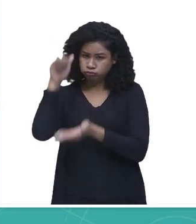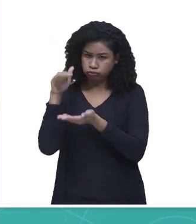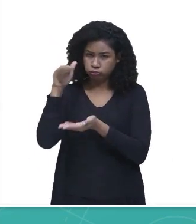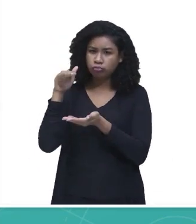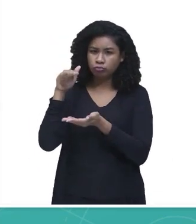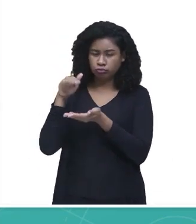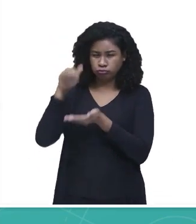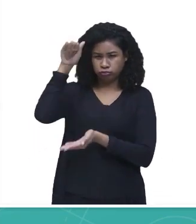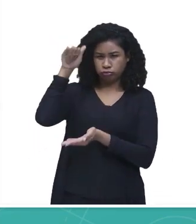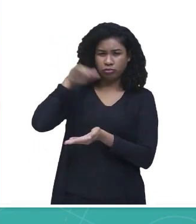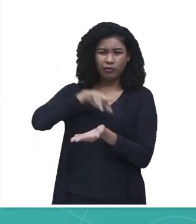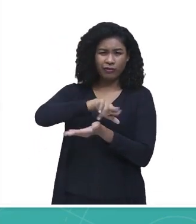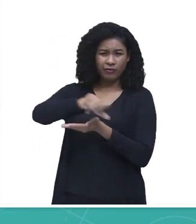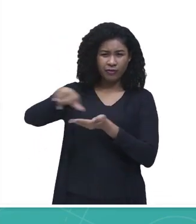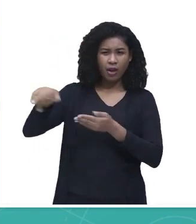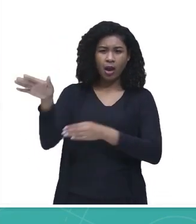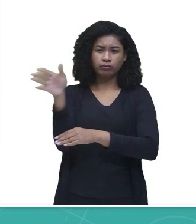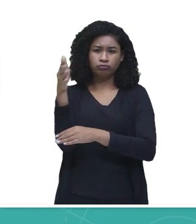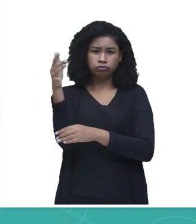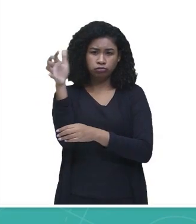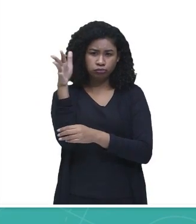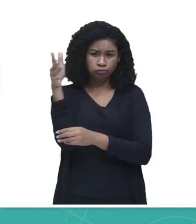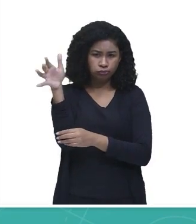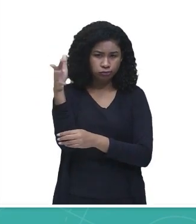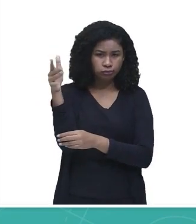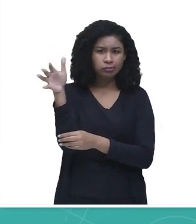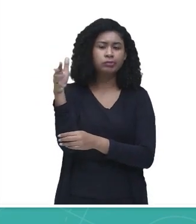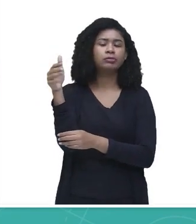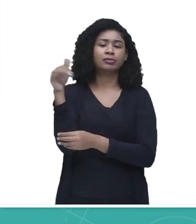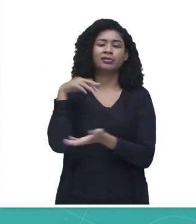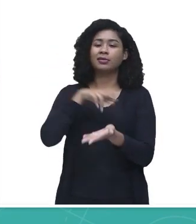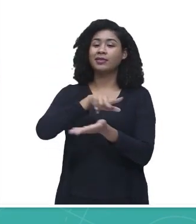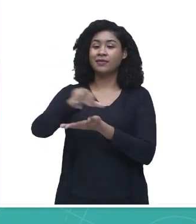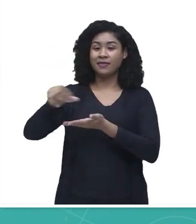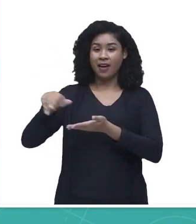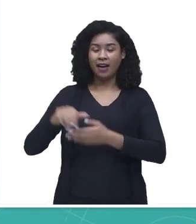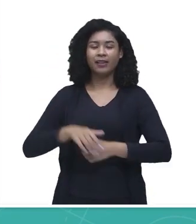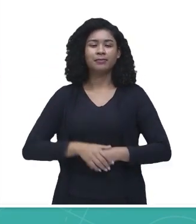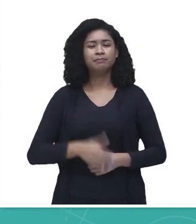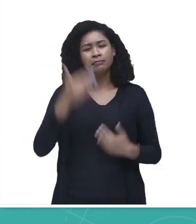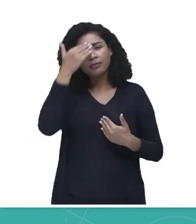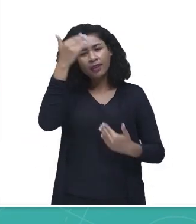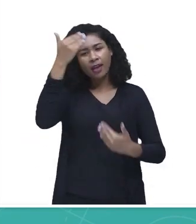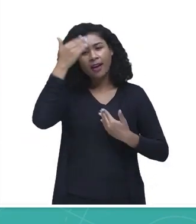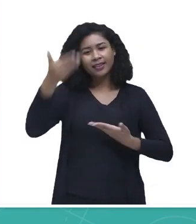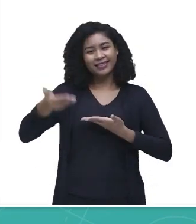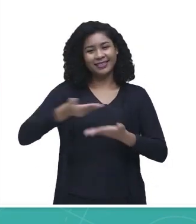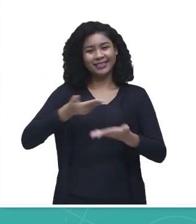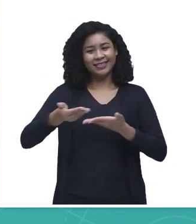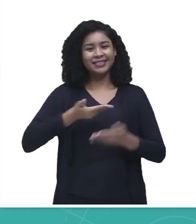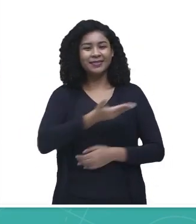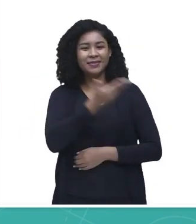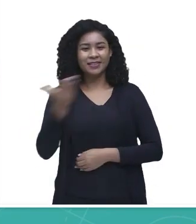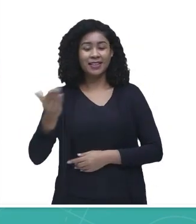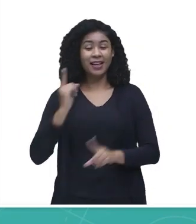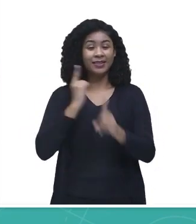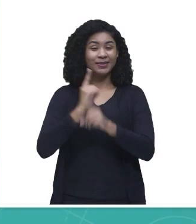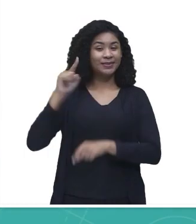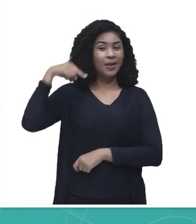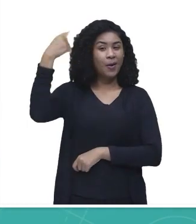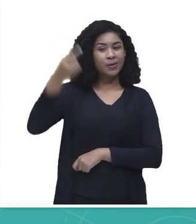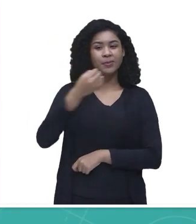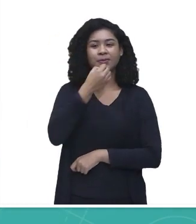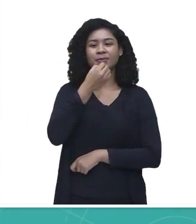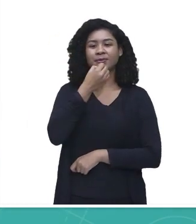esse processo que é a fotossíntese, tá bom? Então, agradeço a participação de vocês e até a próxima aula.